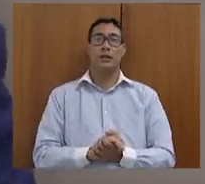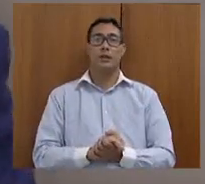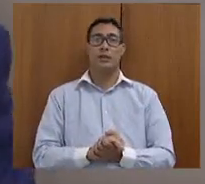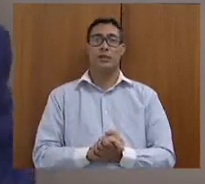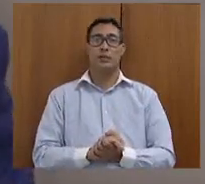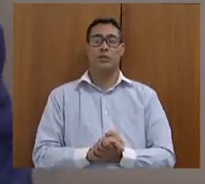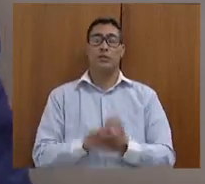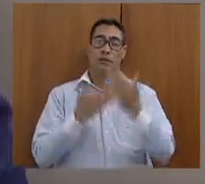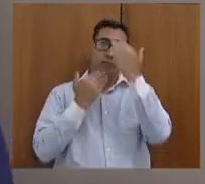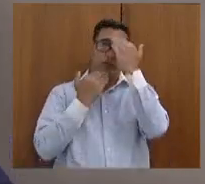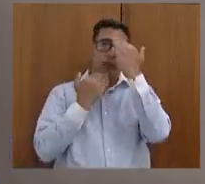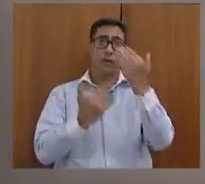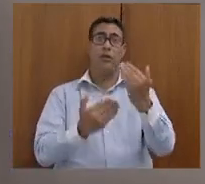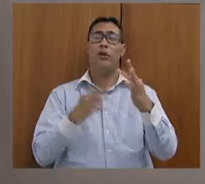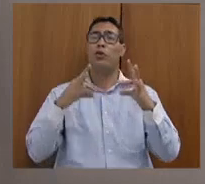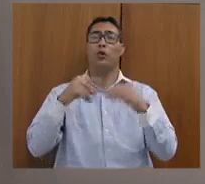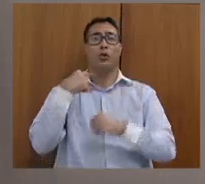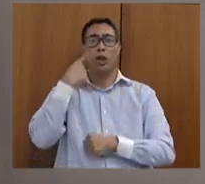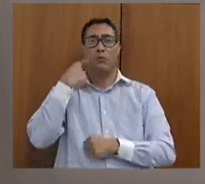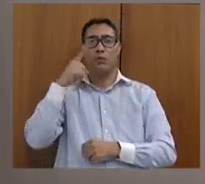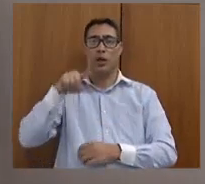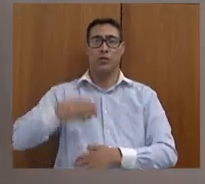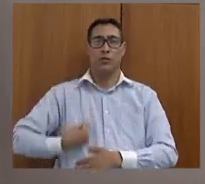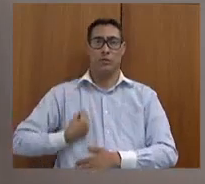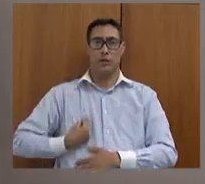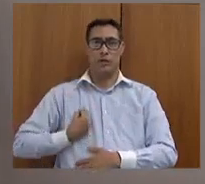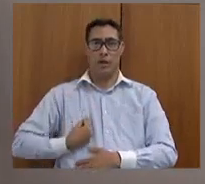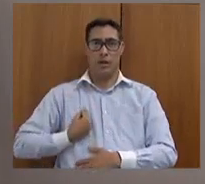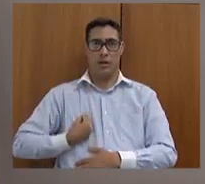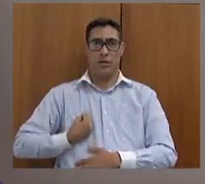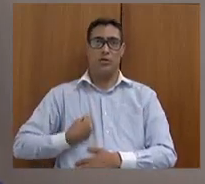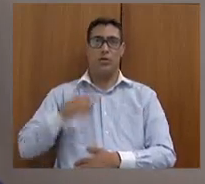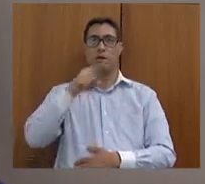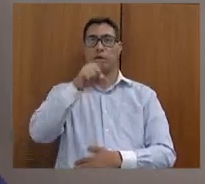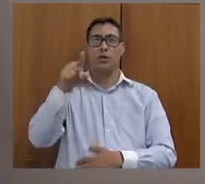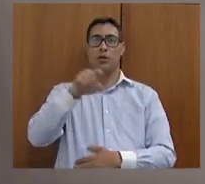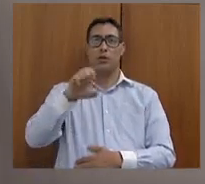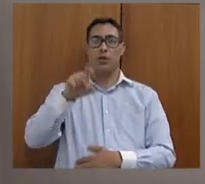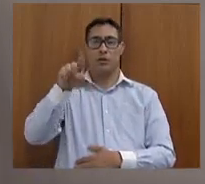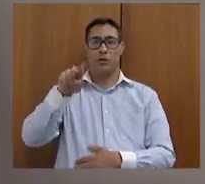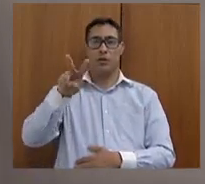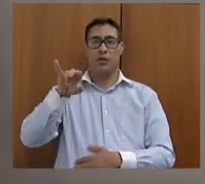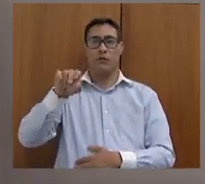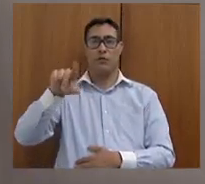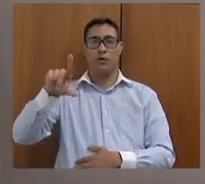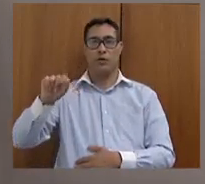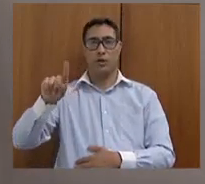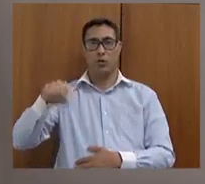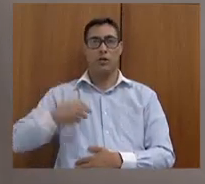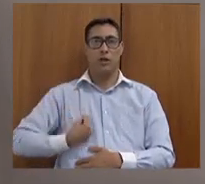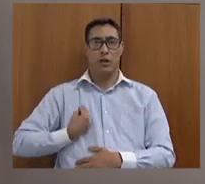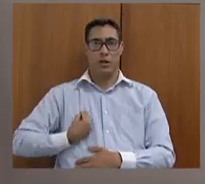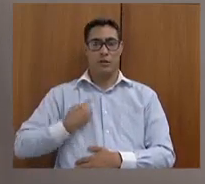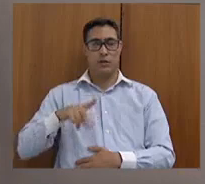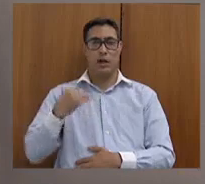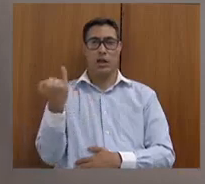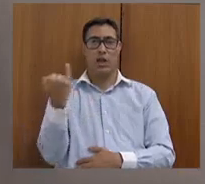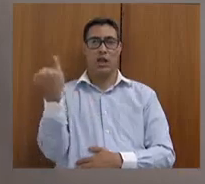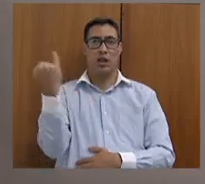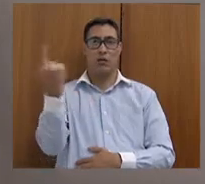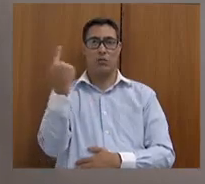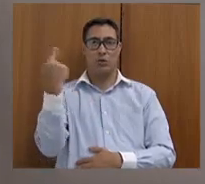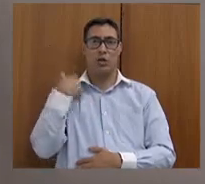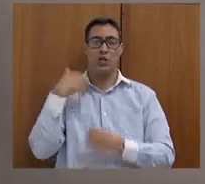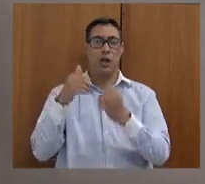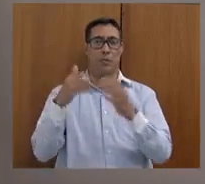agradecer a todos os deputados aqui presentes zela viola que aqui está e os demais também porque é sempre importante estarmos